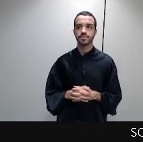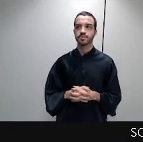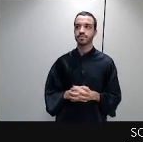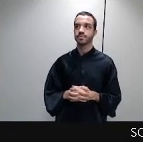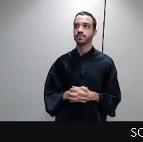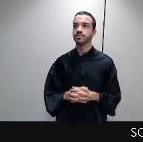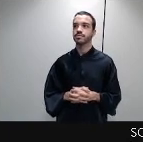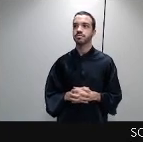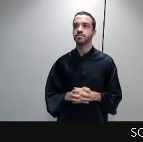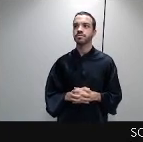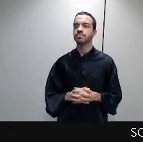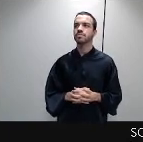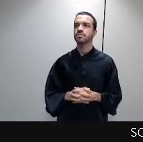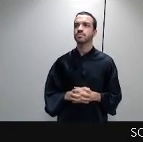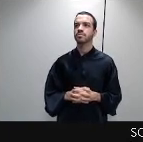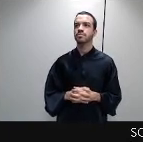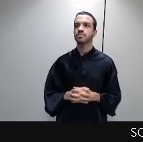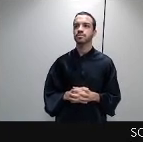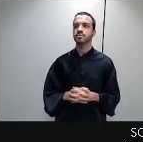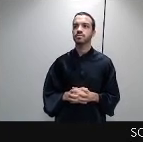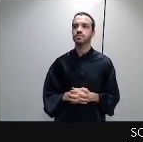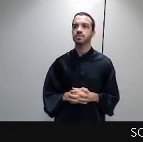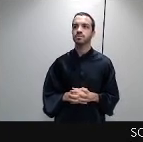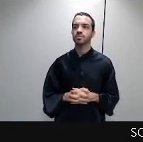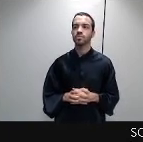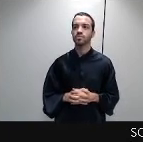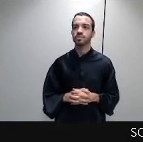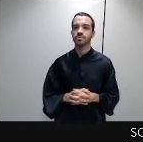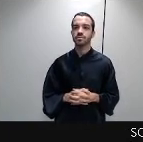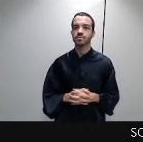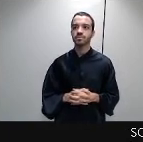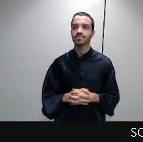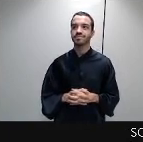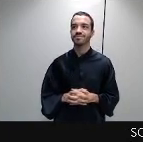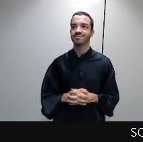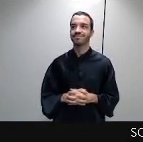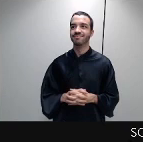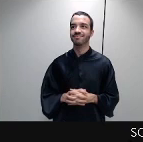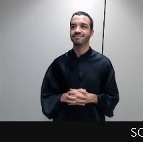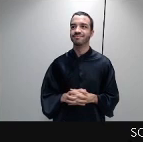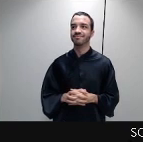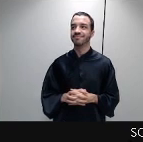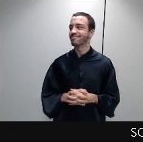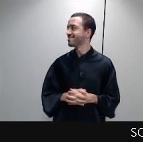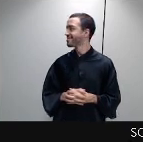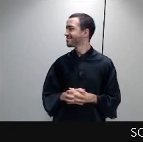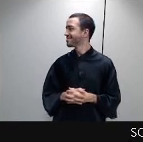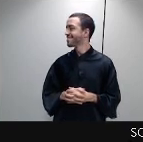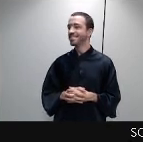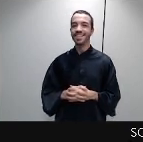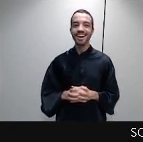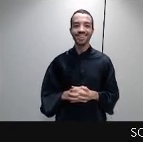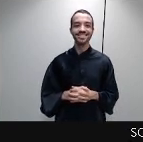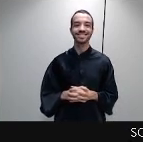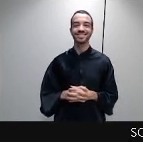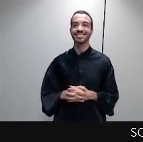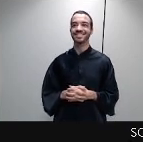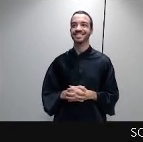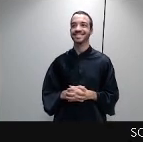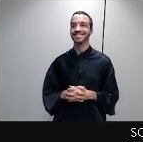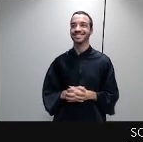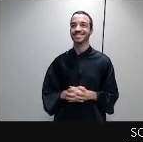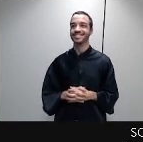é isso que acontece neste vocês primeiro lugar Presidente eu penso que a fiscalização da ordem de preferência dos credores